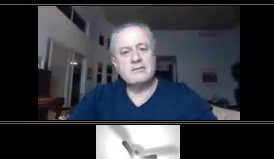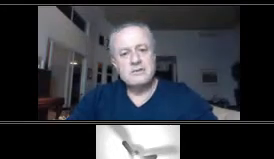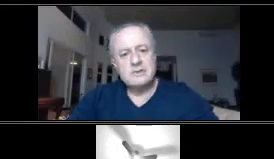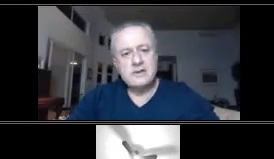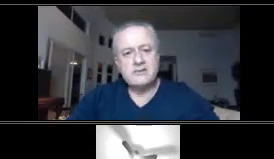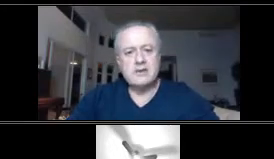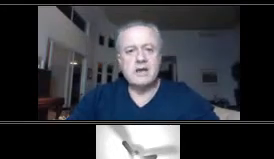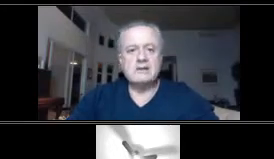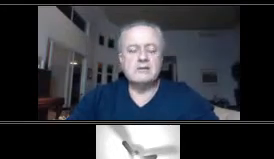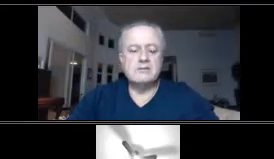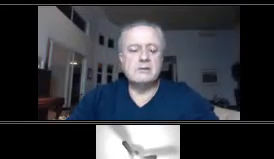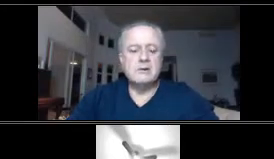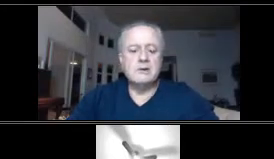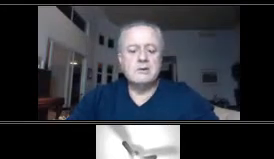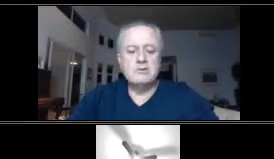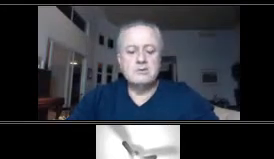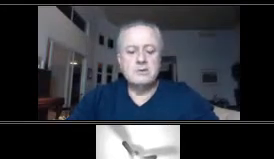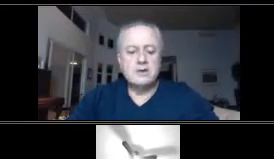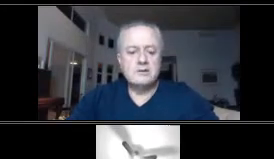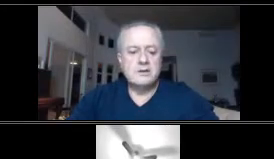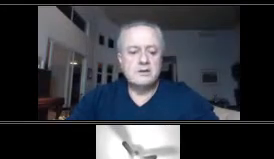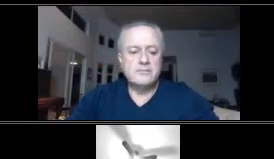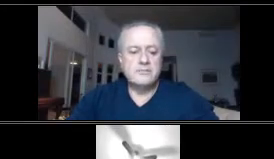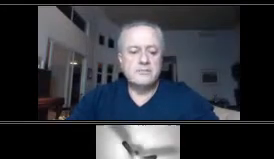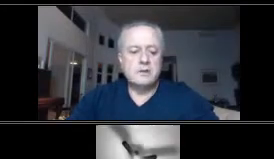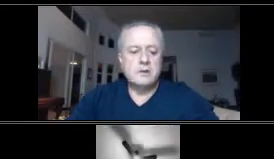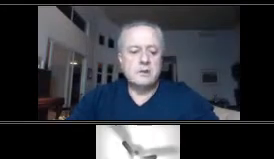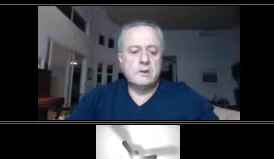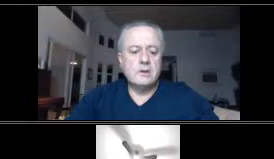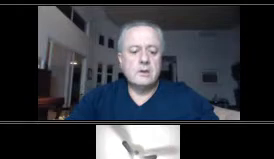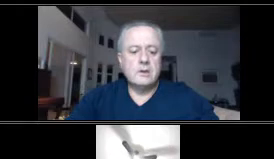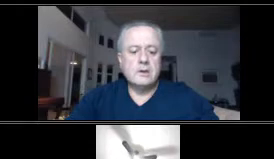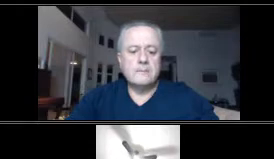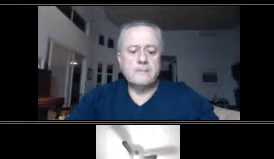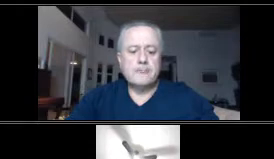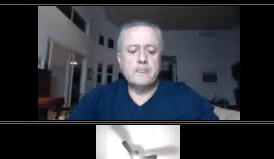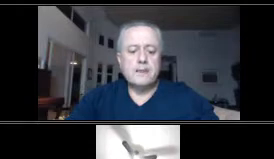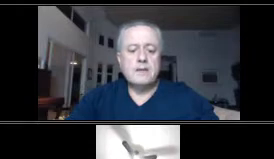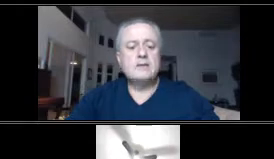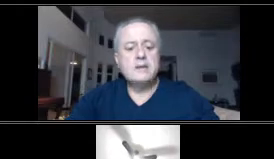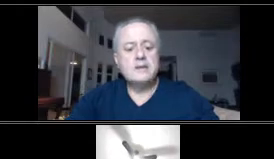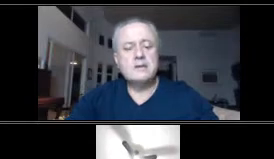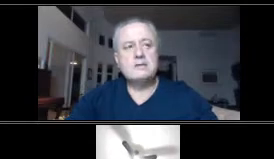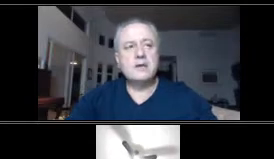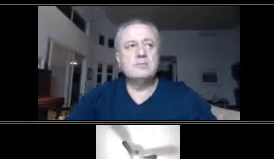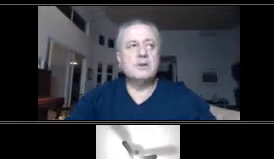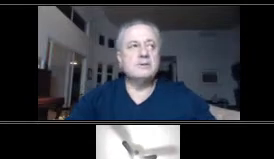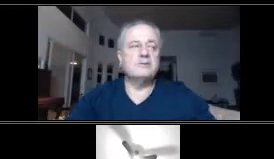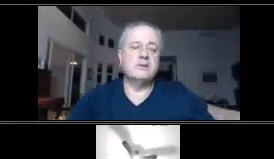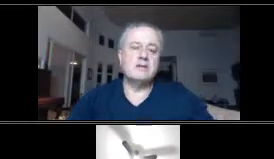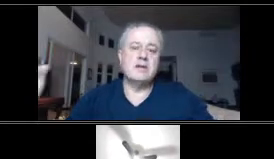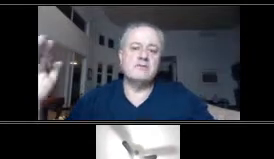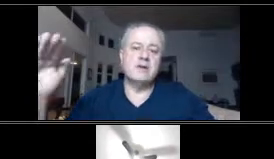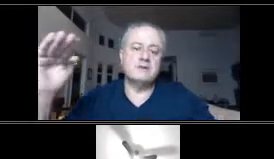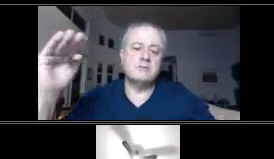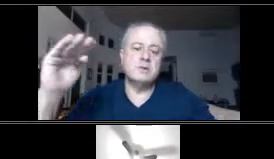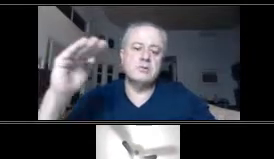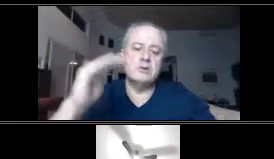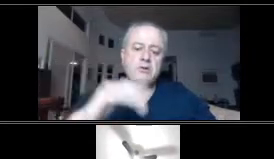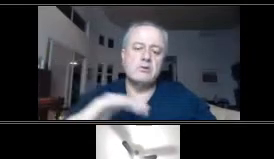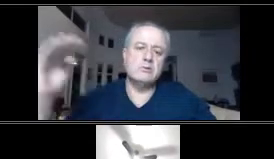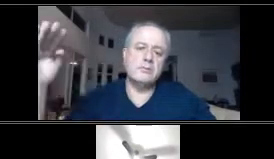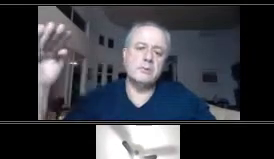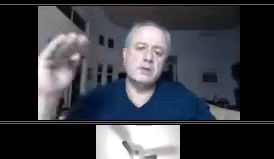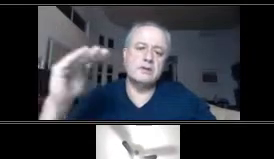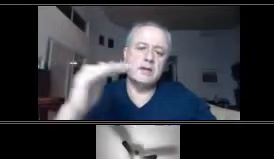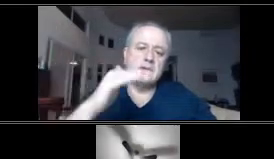desajeitadas, desastradas no dia a dia. E é interessante que a hiperatividade ela vai